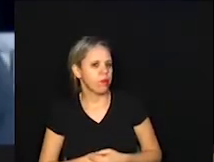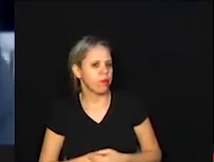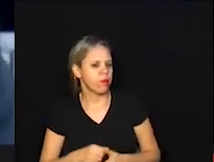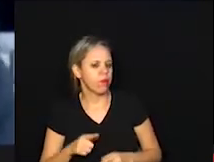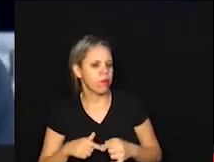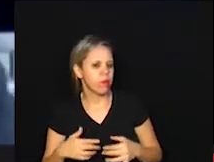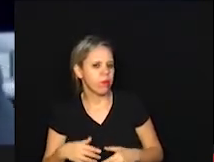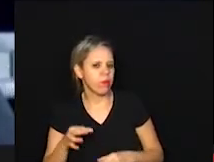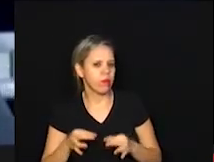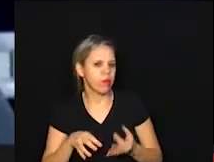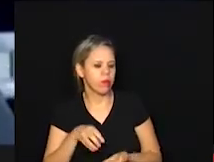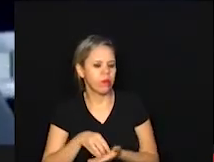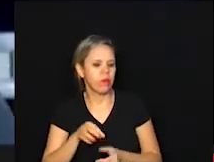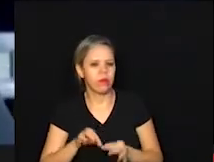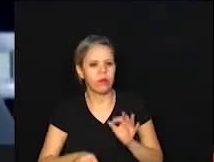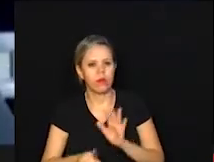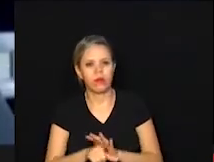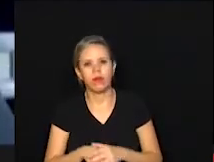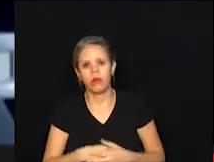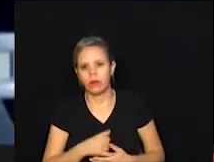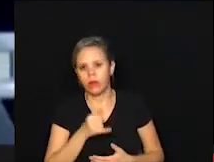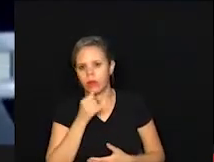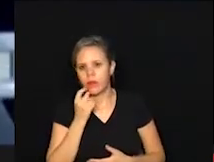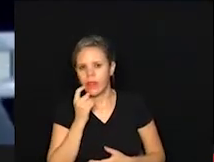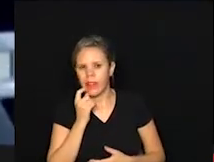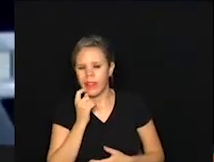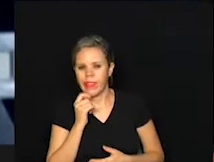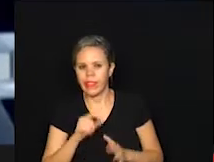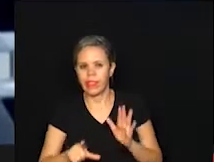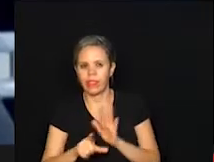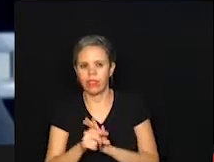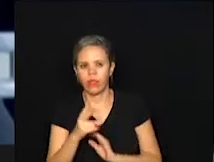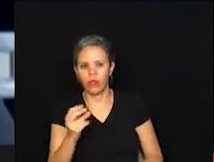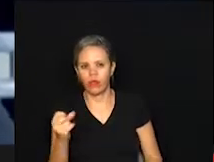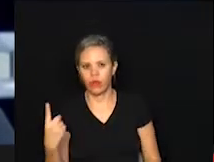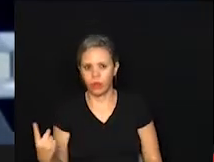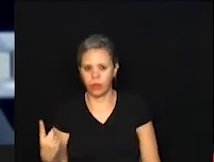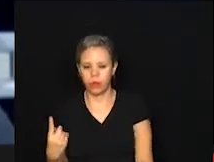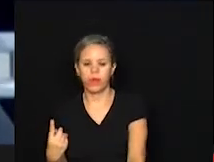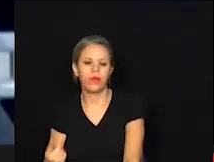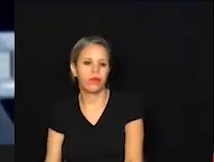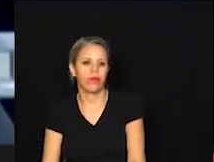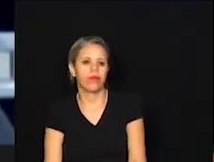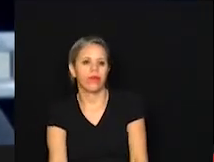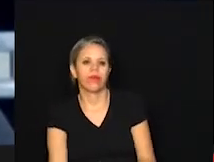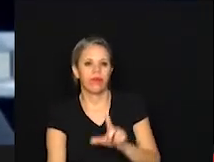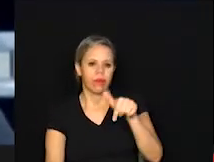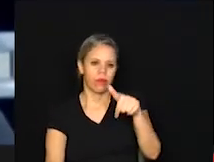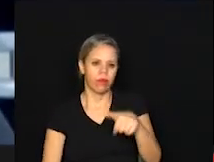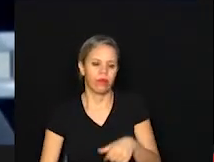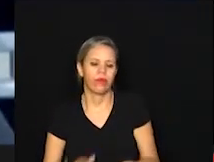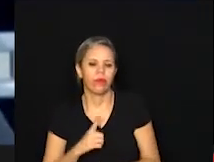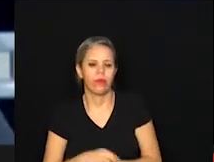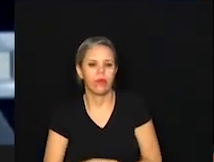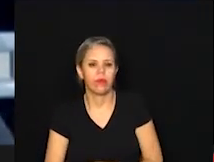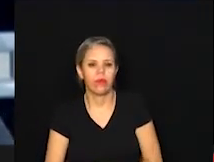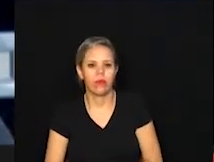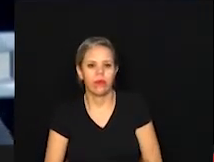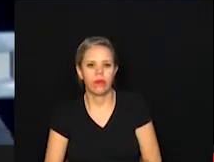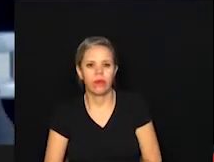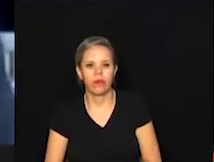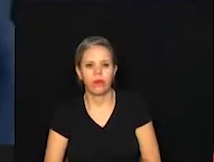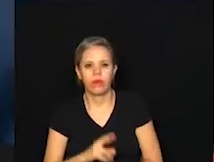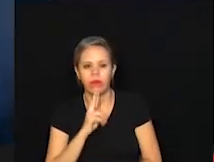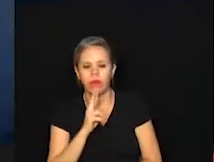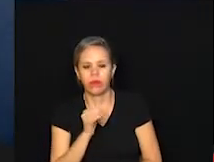instrumentalizar juridicamente a Lei 2001. E aí depois nós temos também as respostas